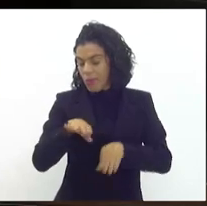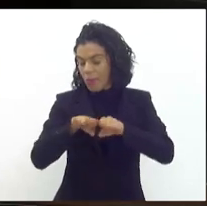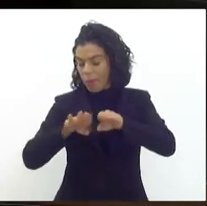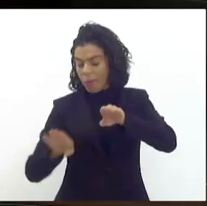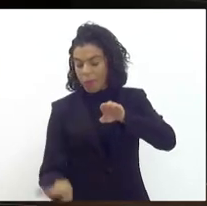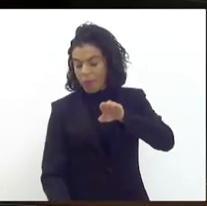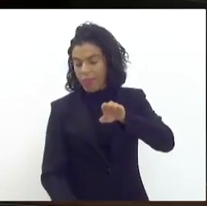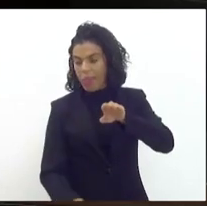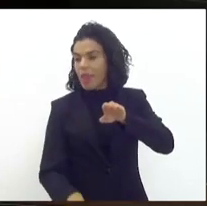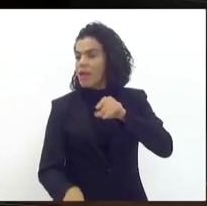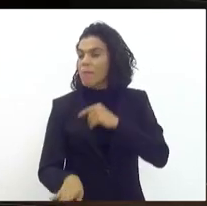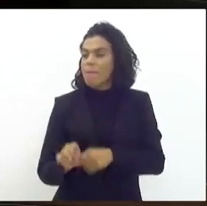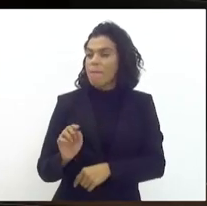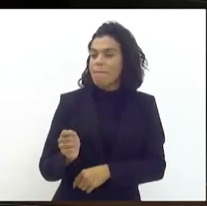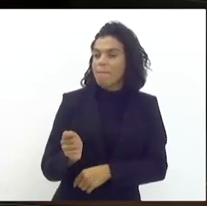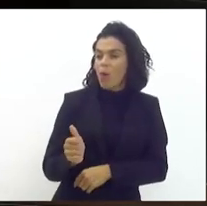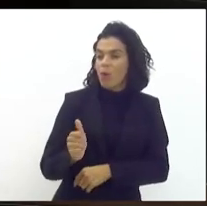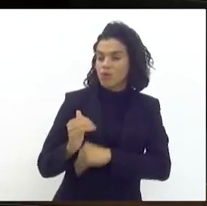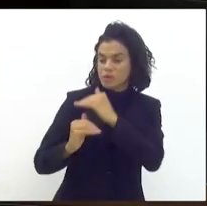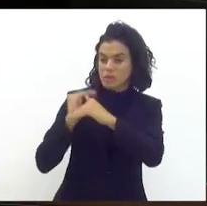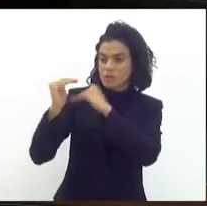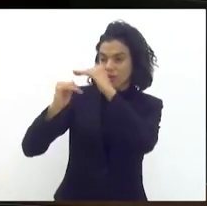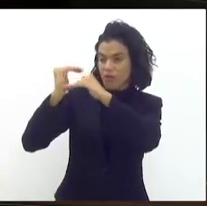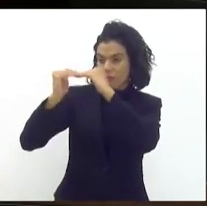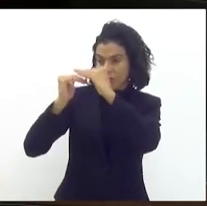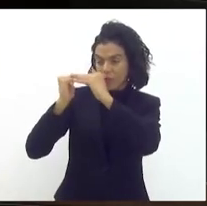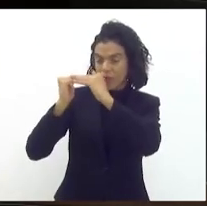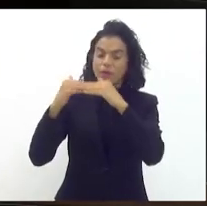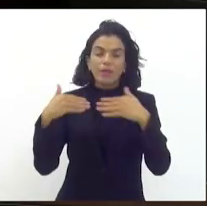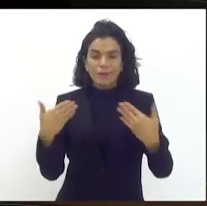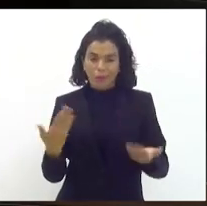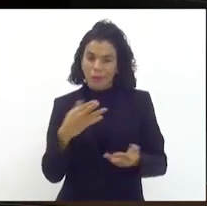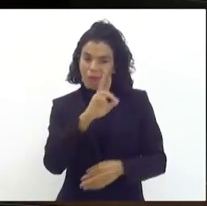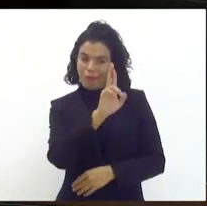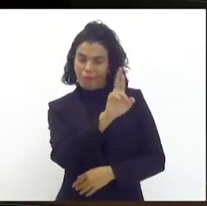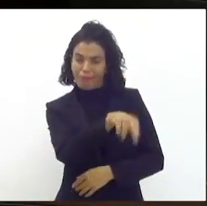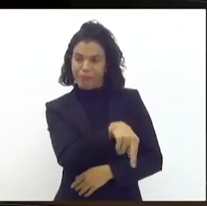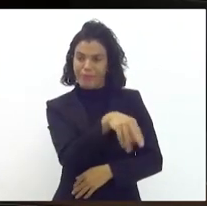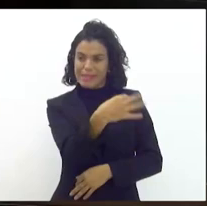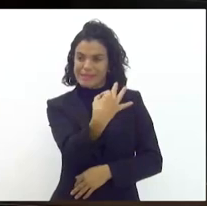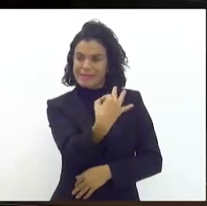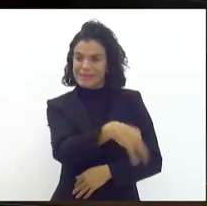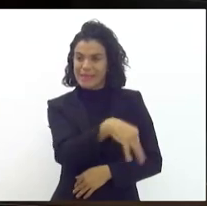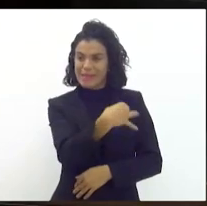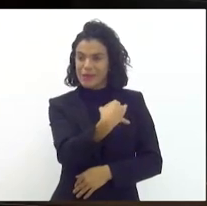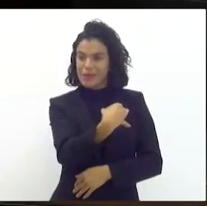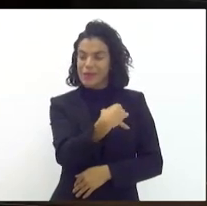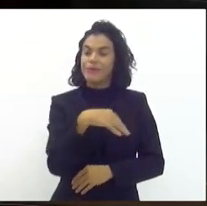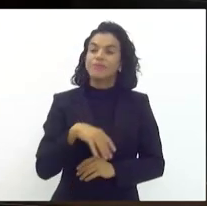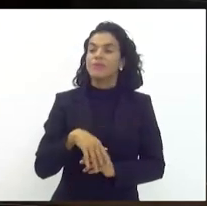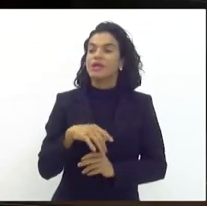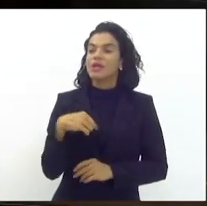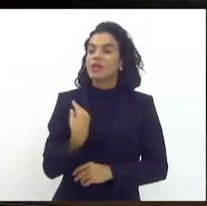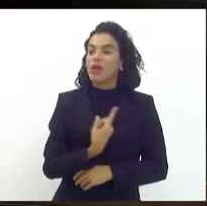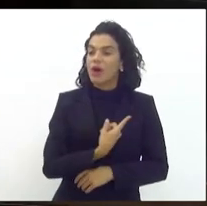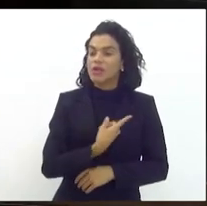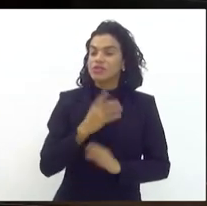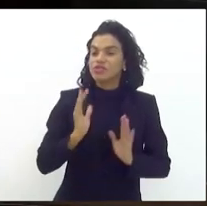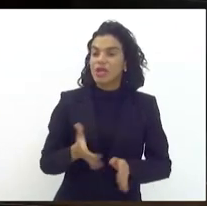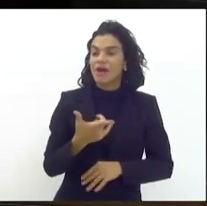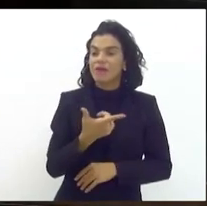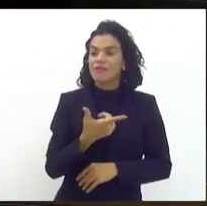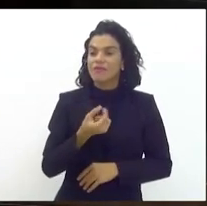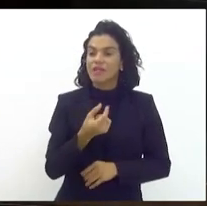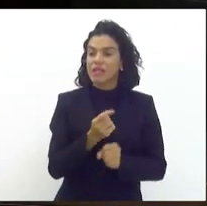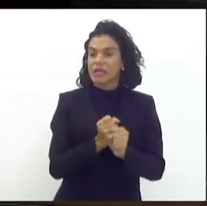desigualdade e baixo desenvolvimento e infelizmente ele acertou nesse prognóstico e nós já estamos 20